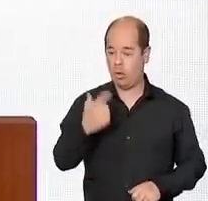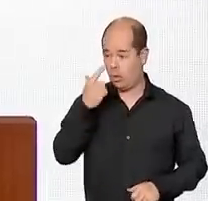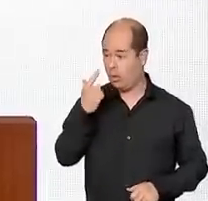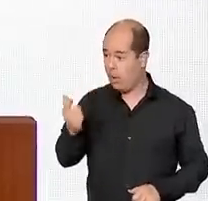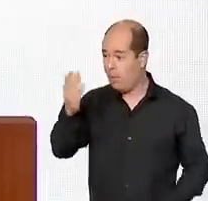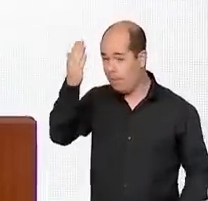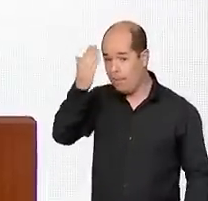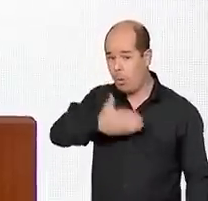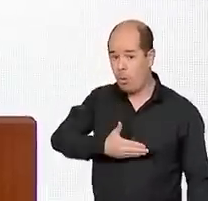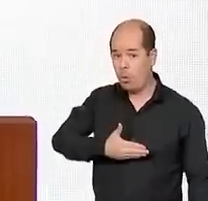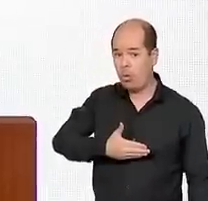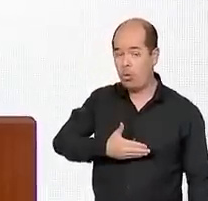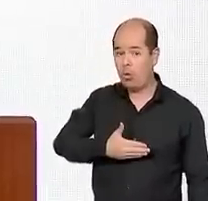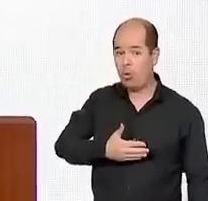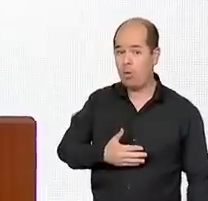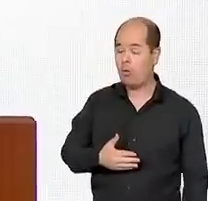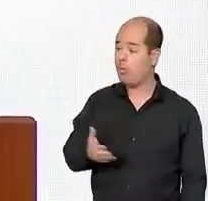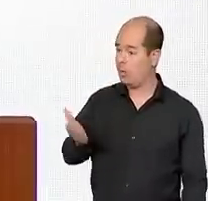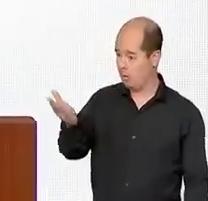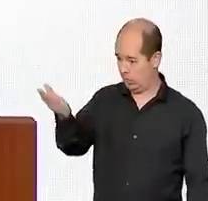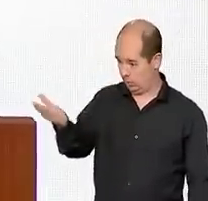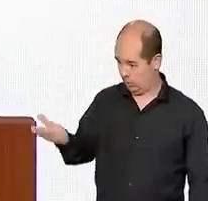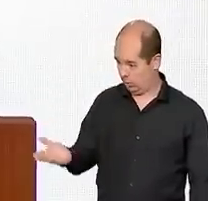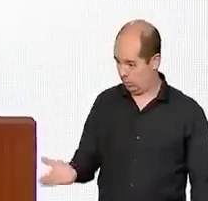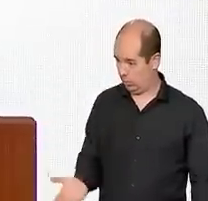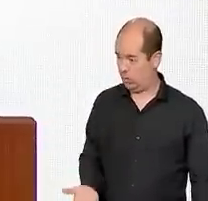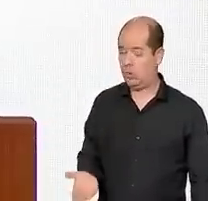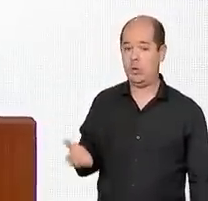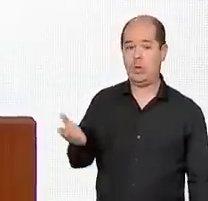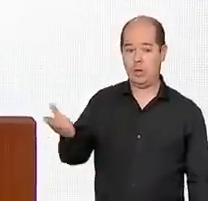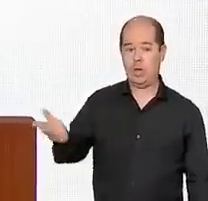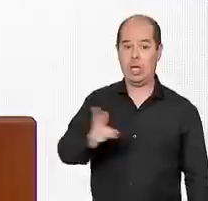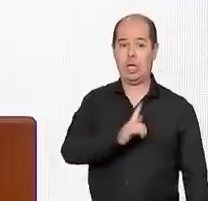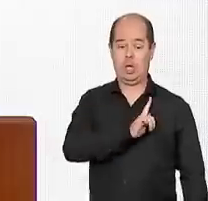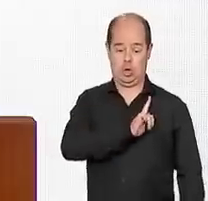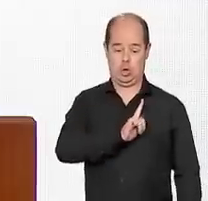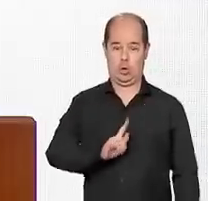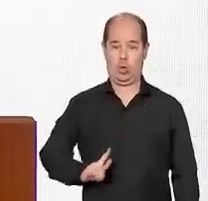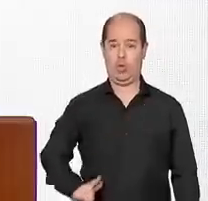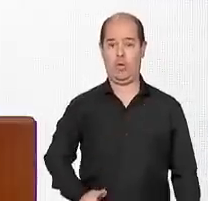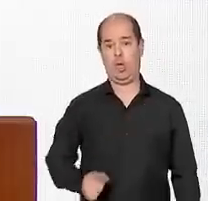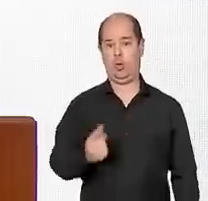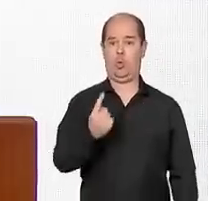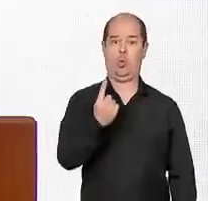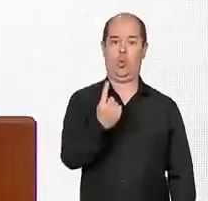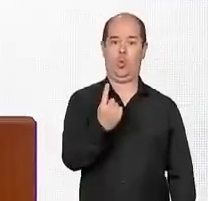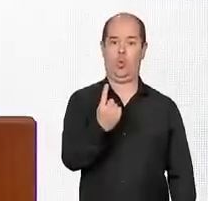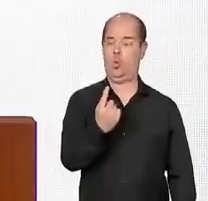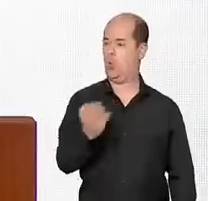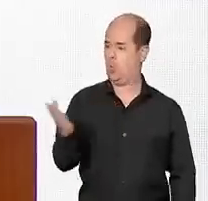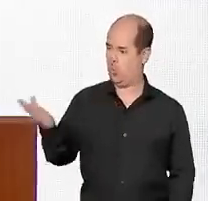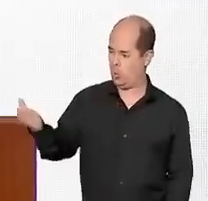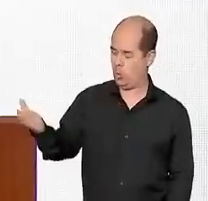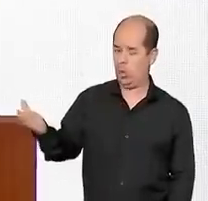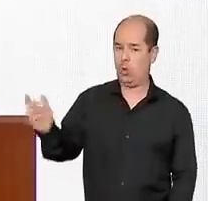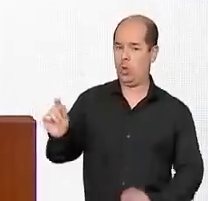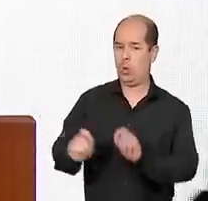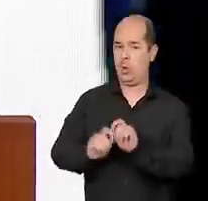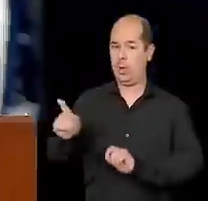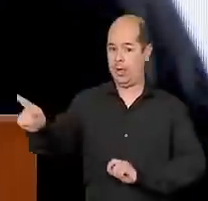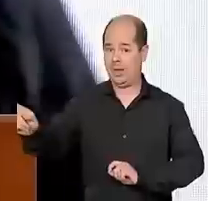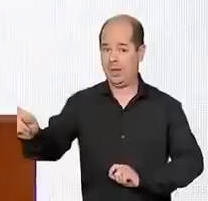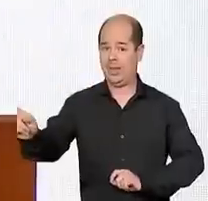mostra que estamos diante de um único governo federal que articula